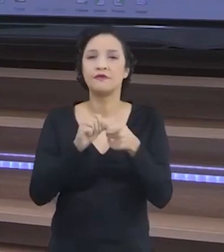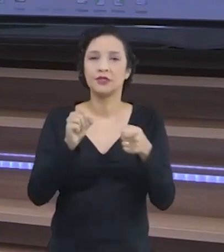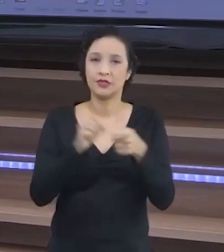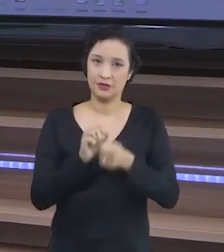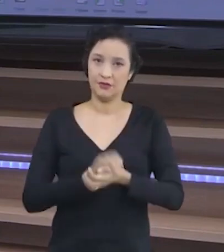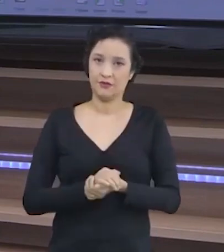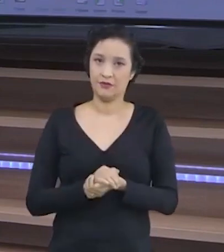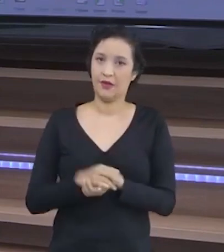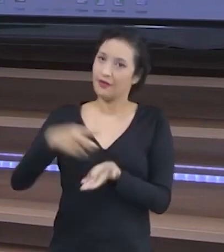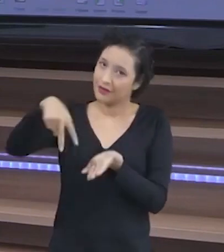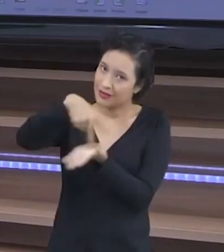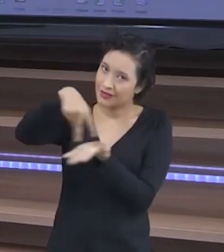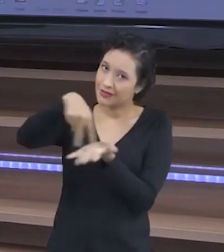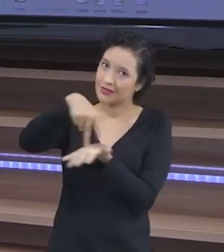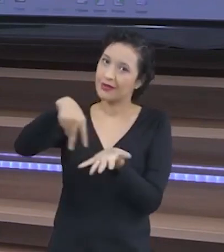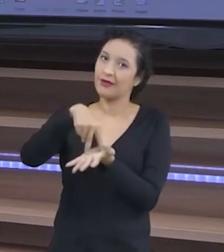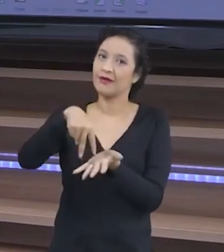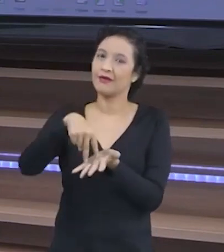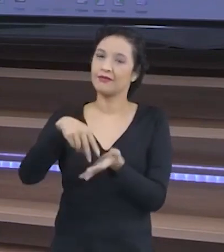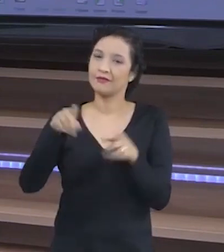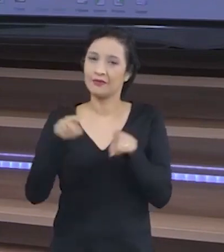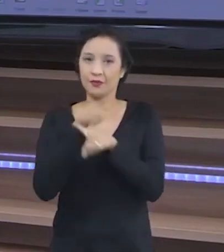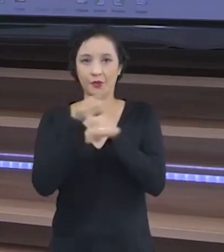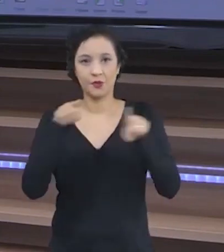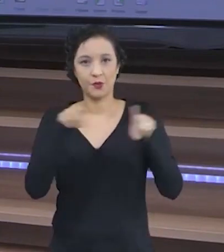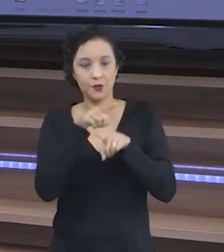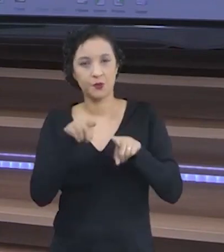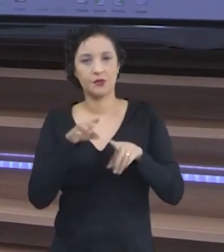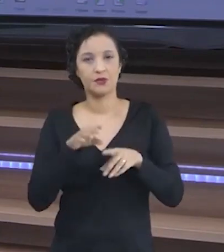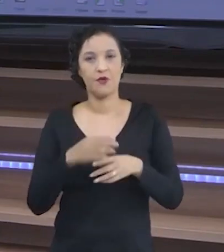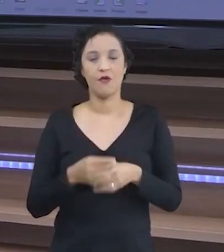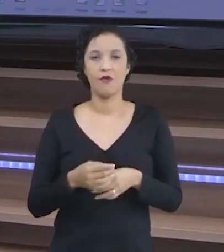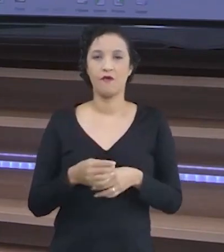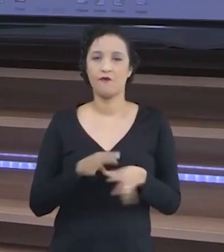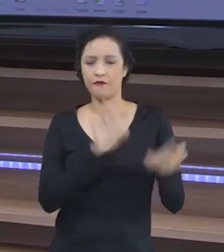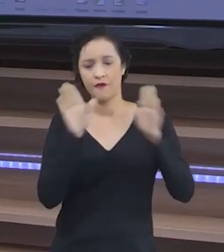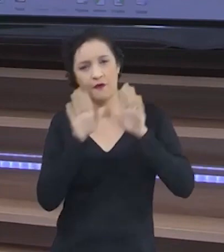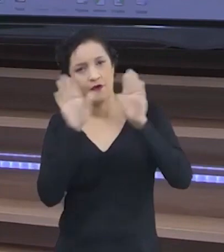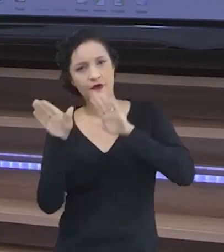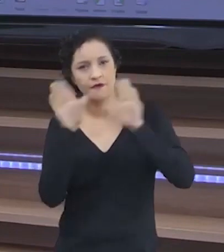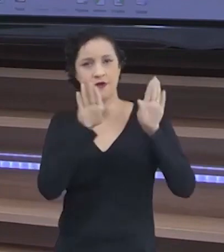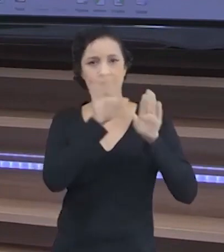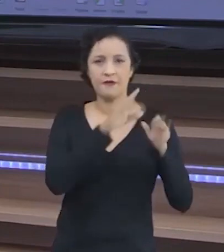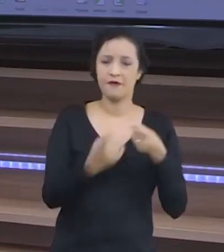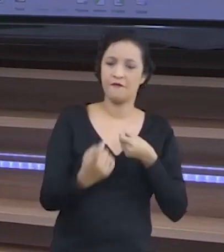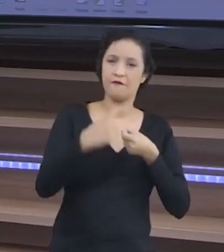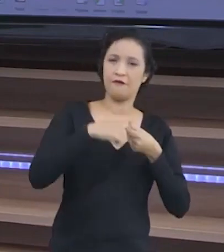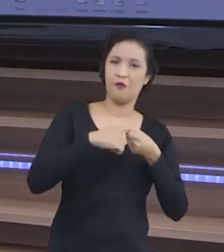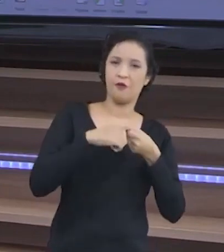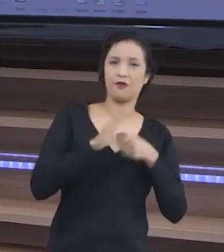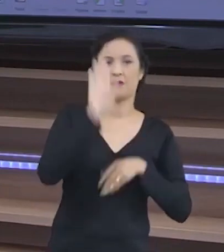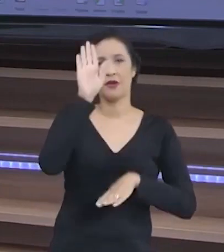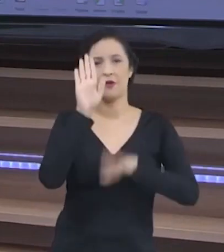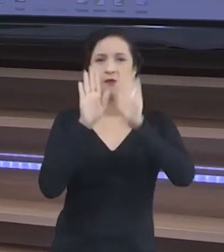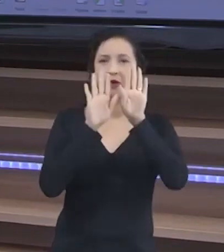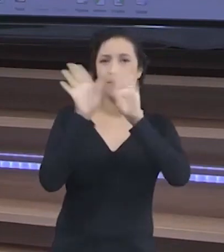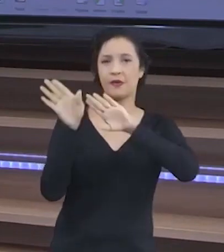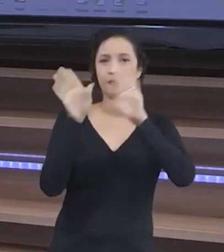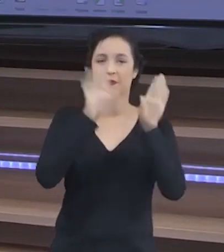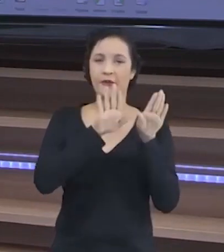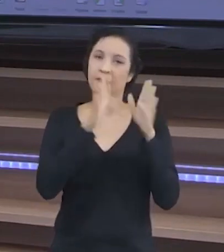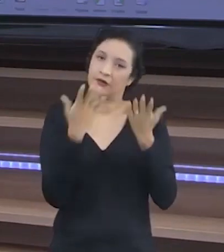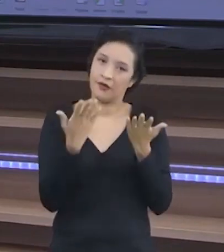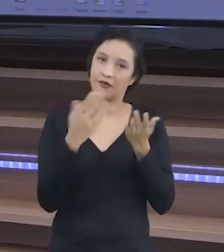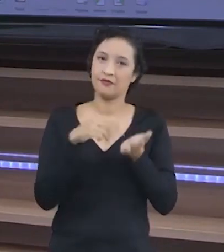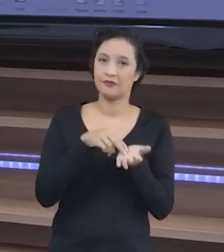dançar a música. Ó, remexe para trás, delira, erga os braços para cima, né? 2 passos para